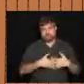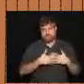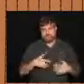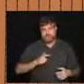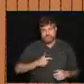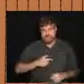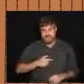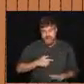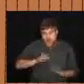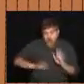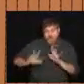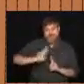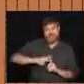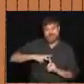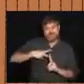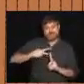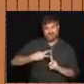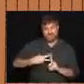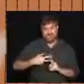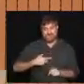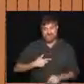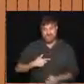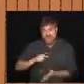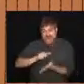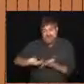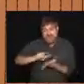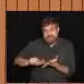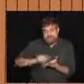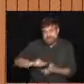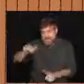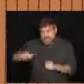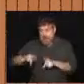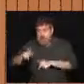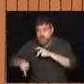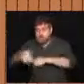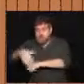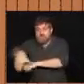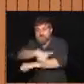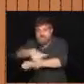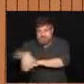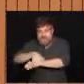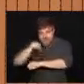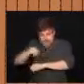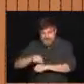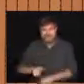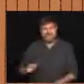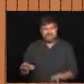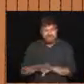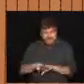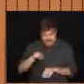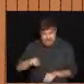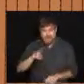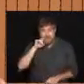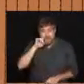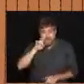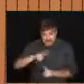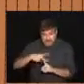cuidados redobrados na questão de higiene. A população de rua também é uma população muito